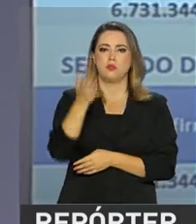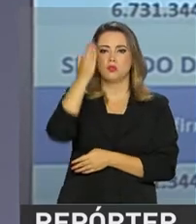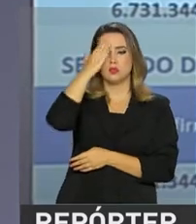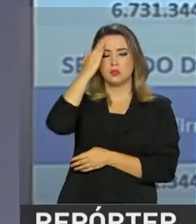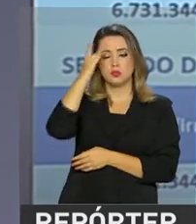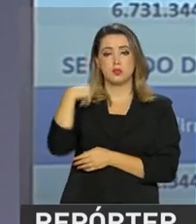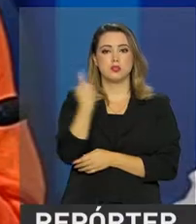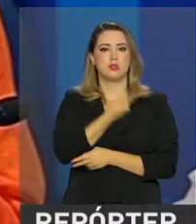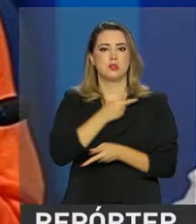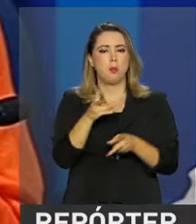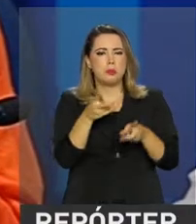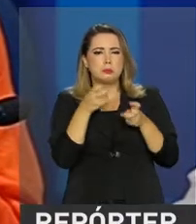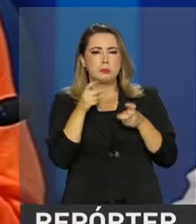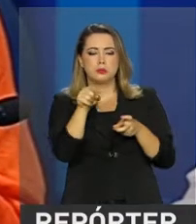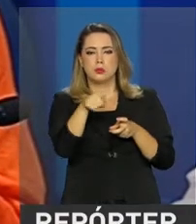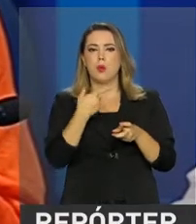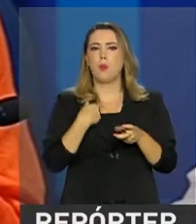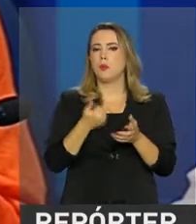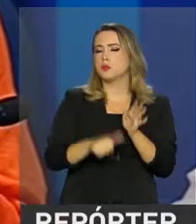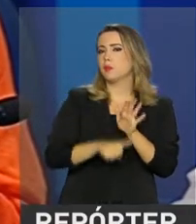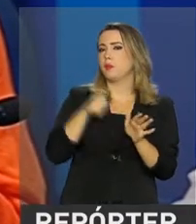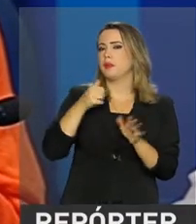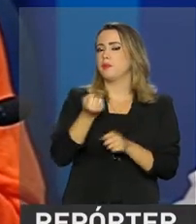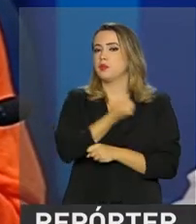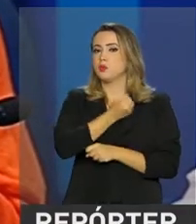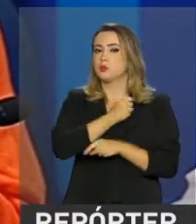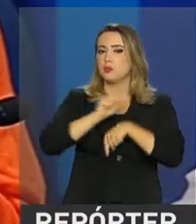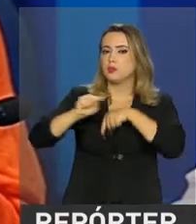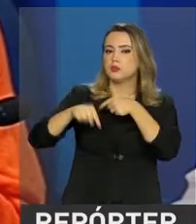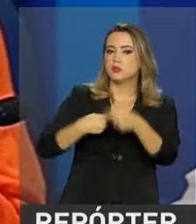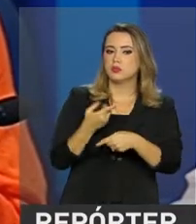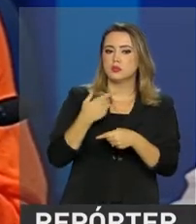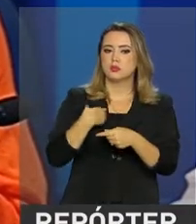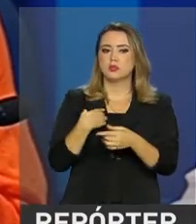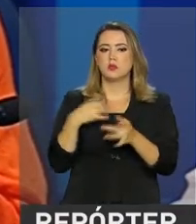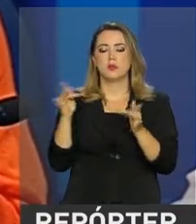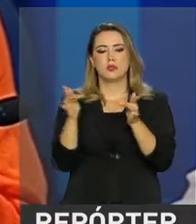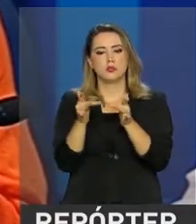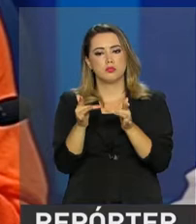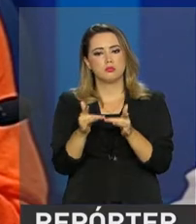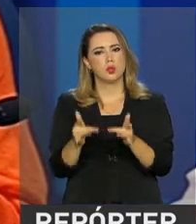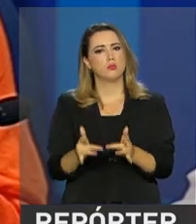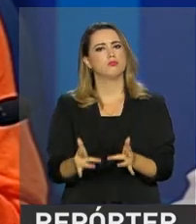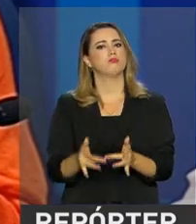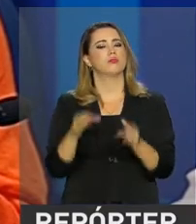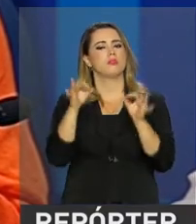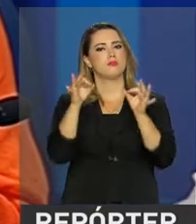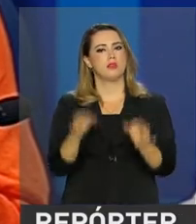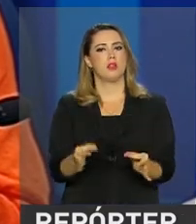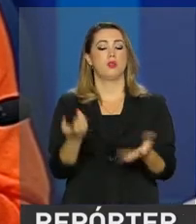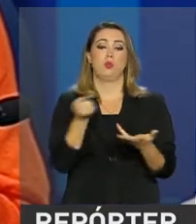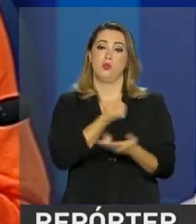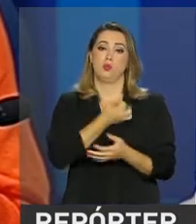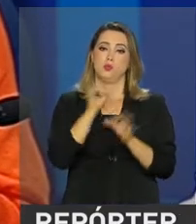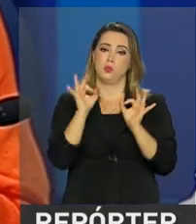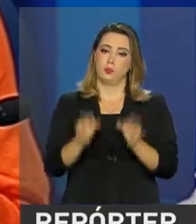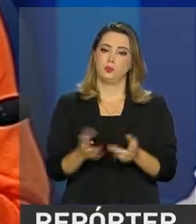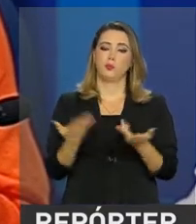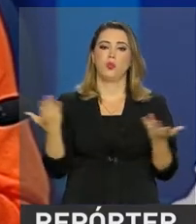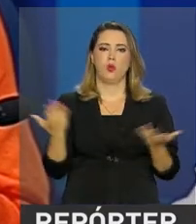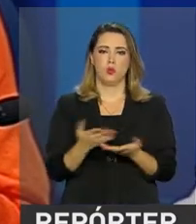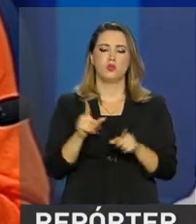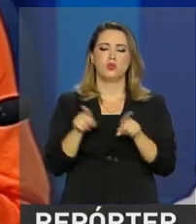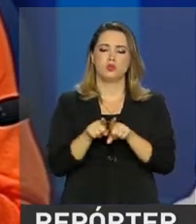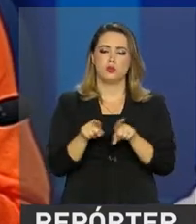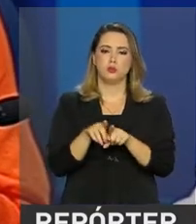no primeiro dia com os primeiros dados e só depois é que eles são checados com as notas finais. Hoje também, a partir